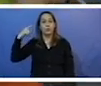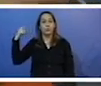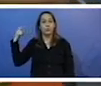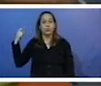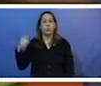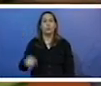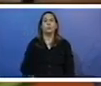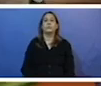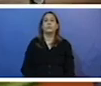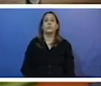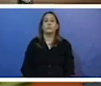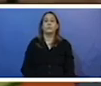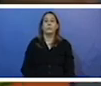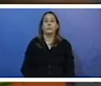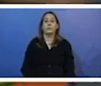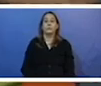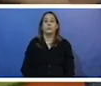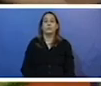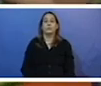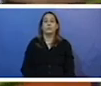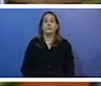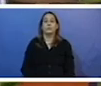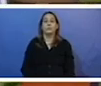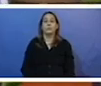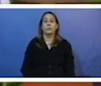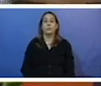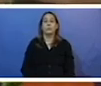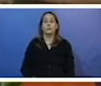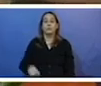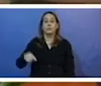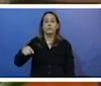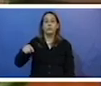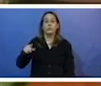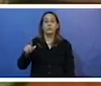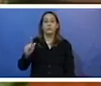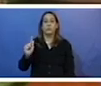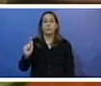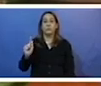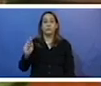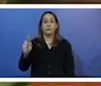Monte. O mon.